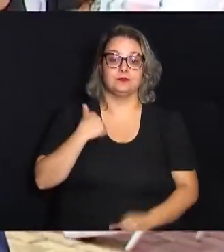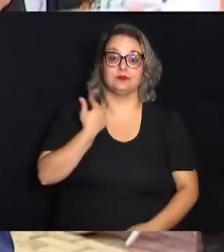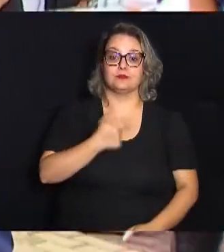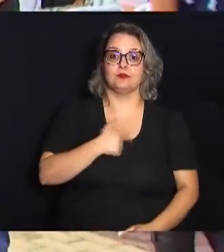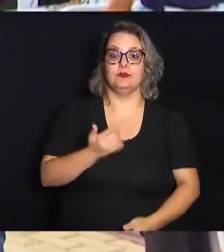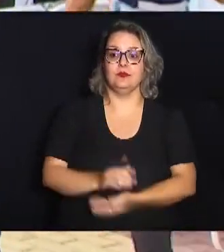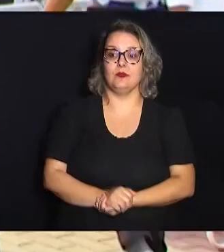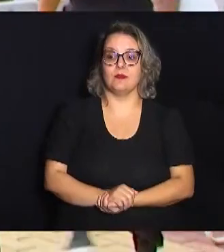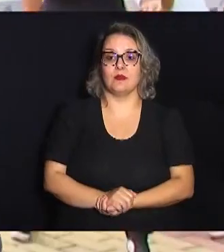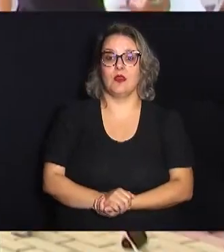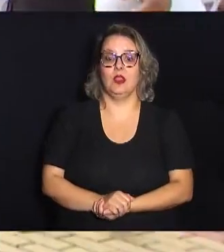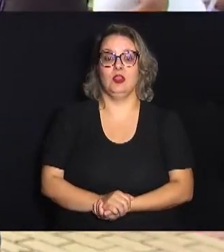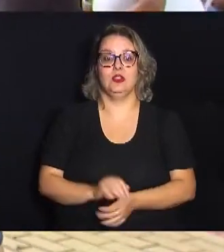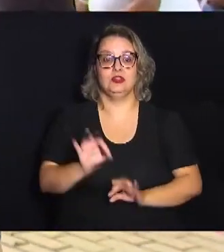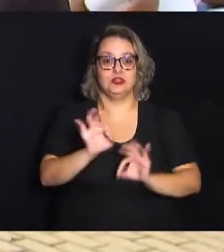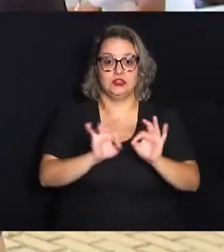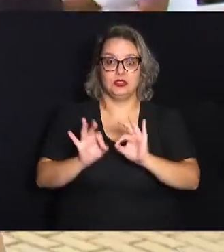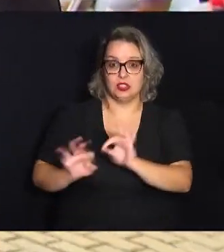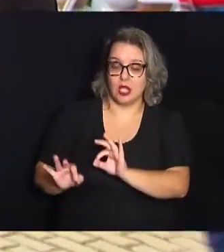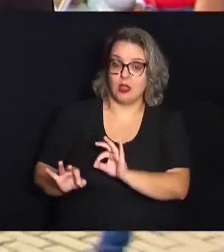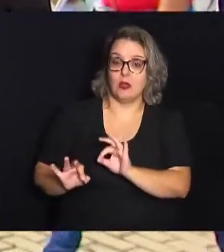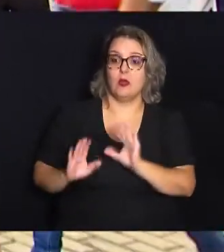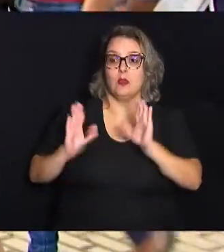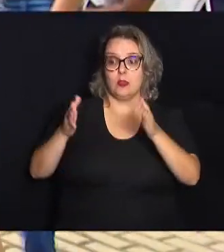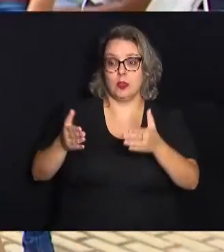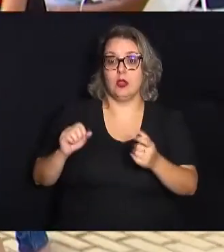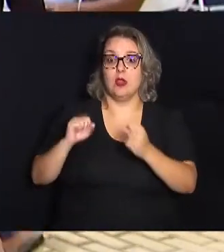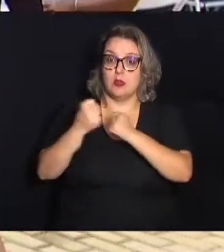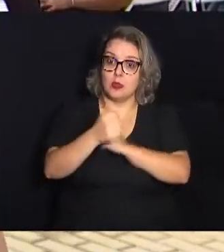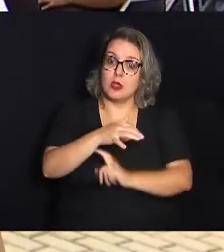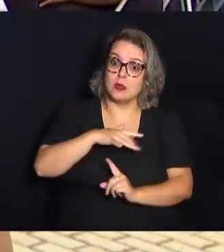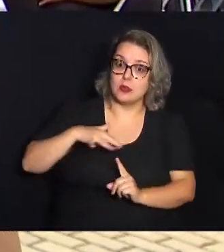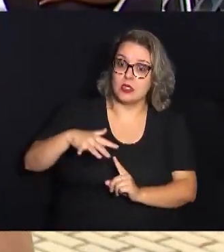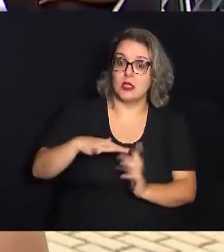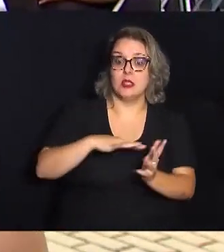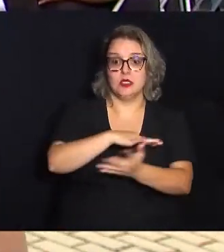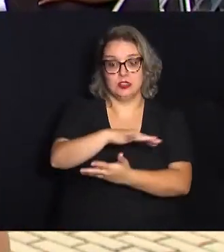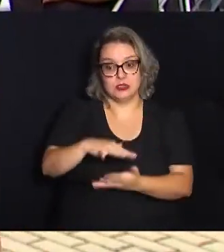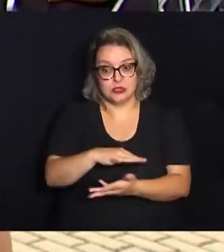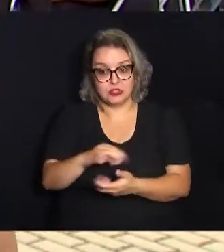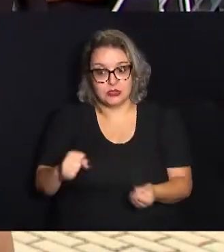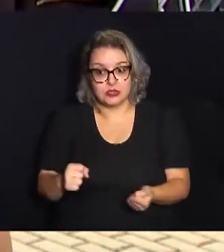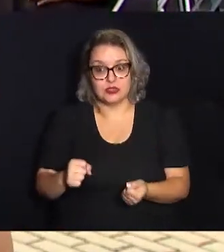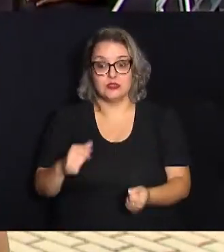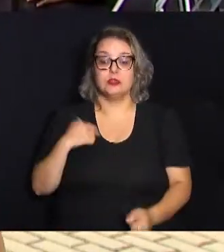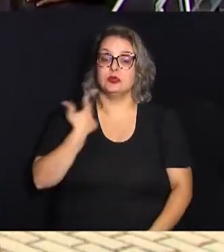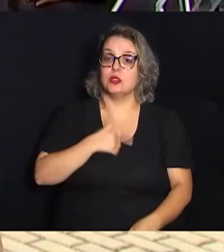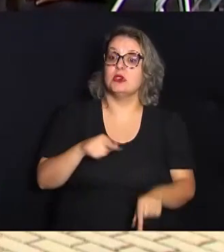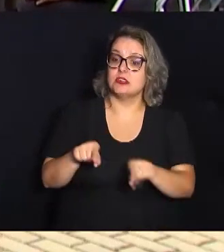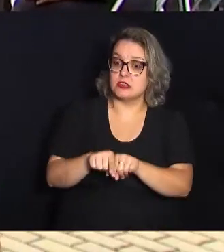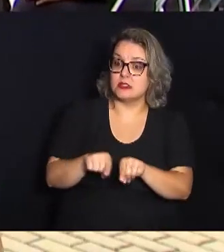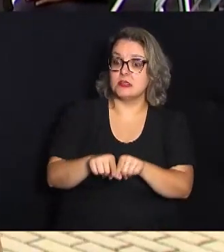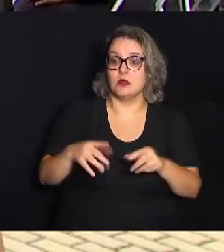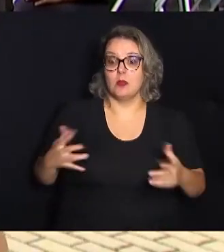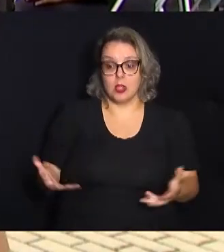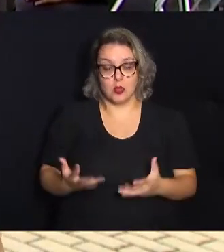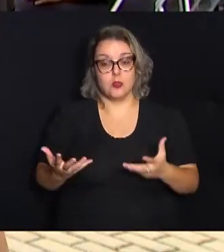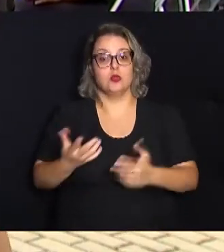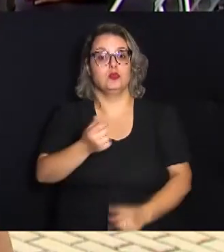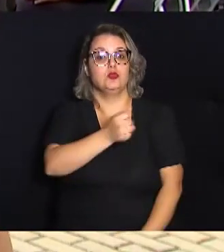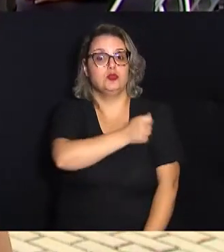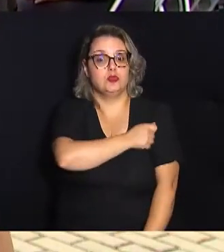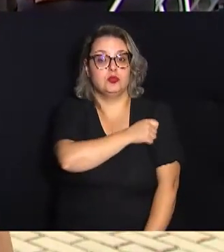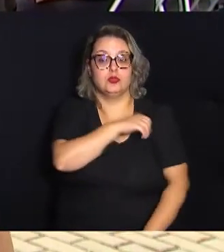olhe que é um projeto voltado à proteção ao meio ambiente, à sustentabilidade, mas nós estamos também incentivando os alunos na